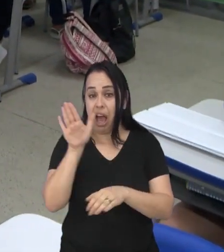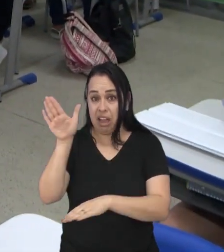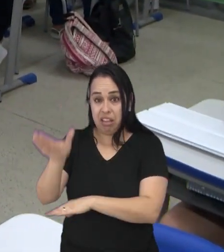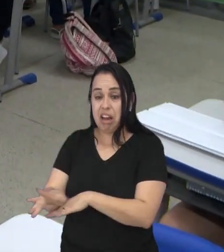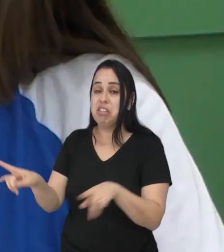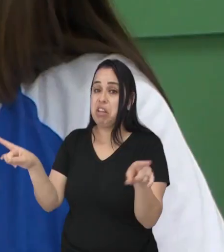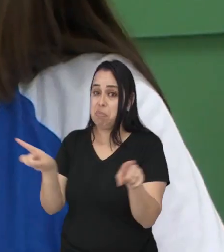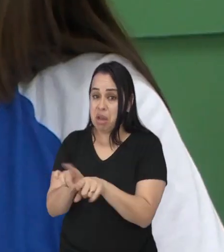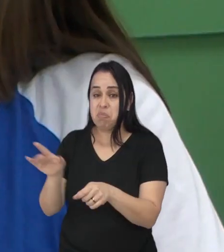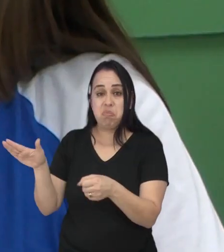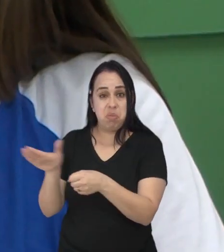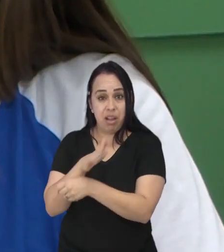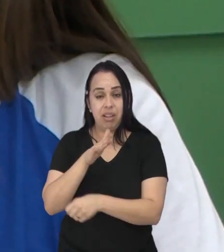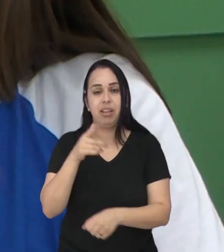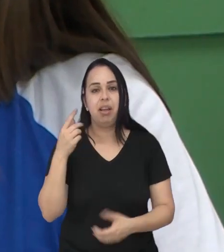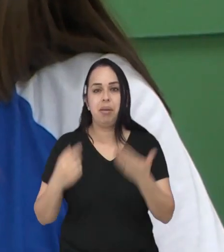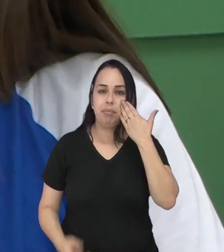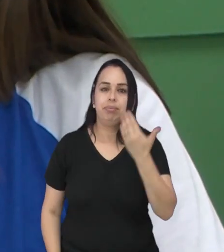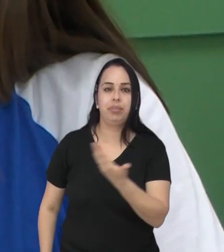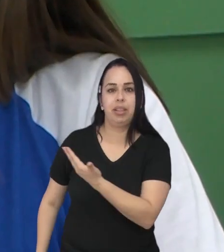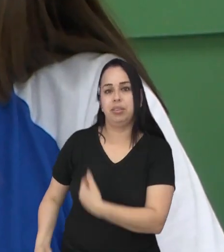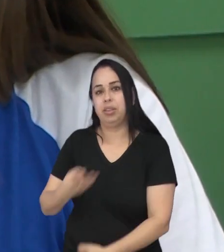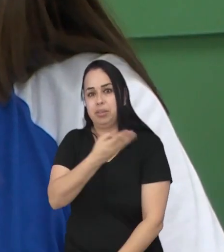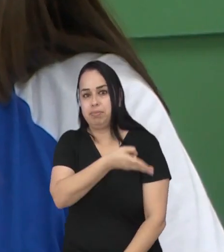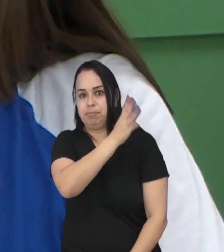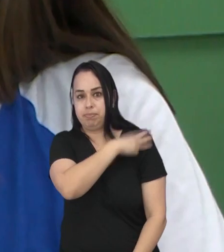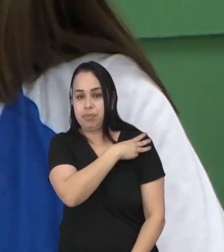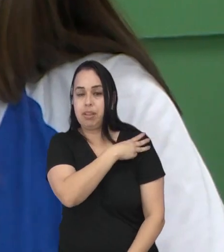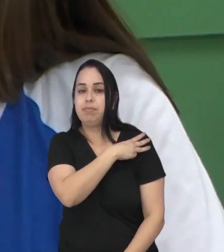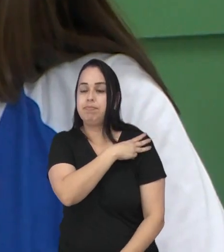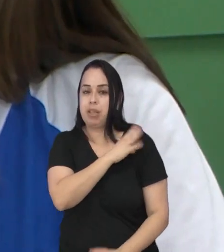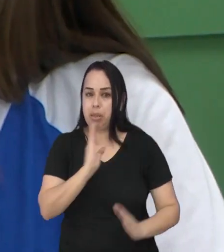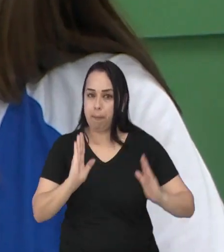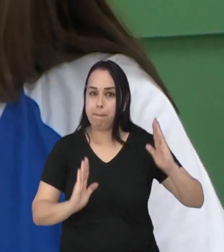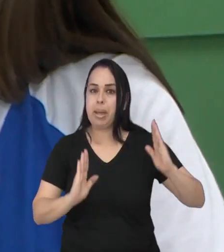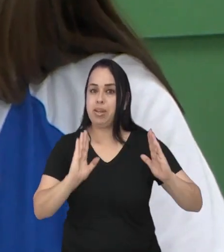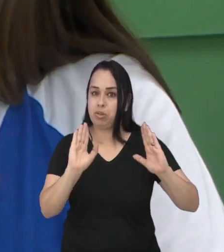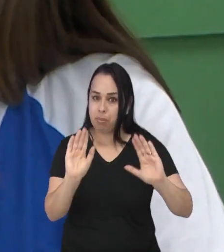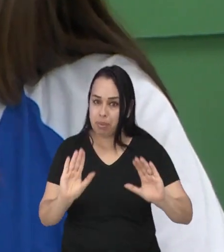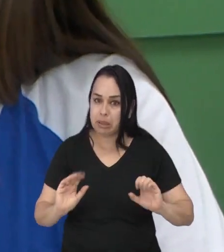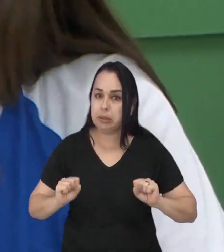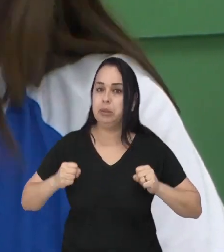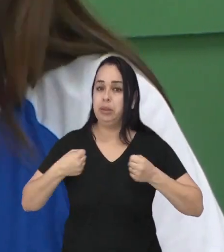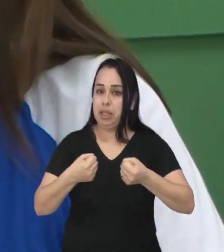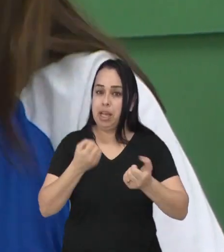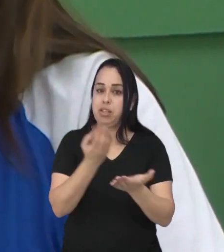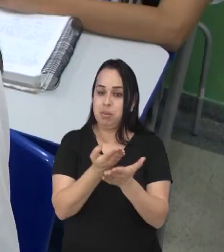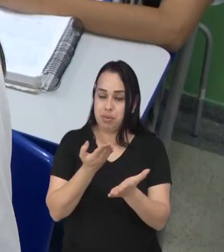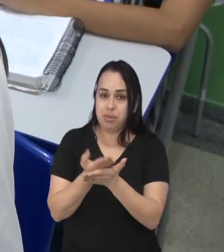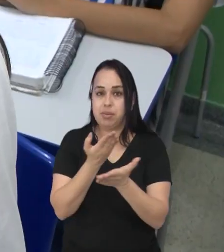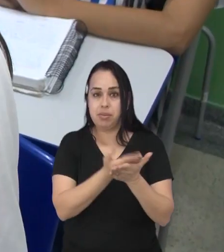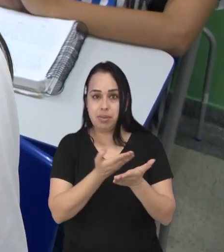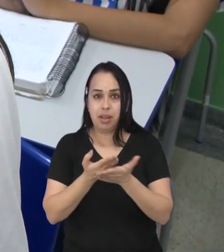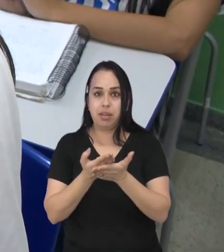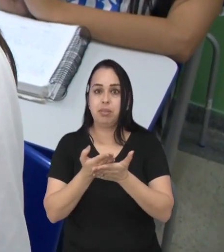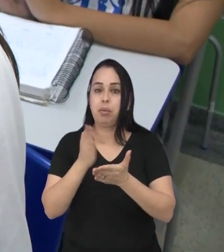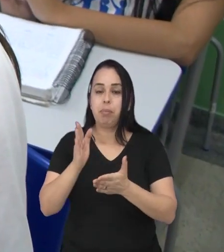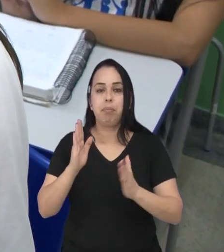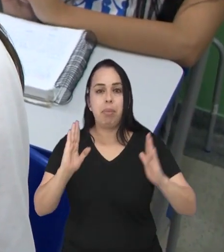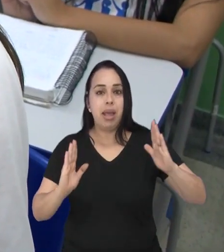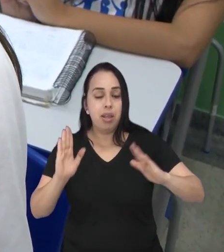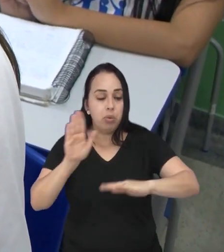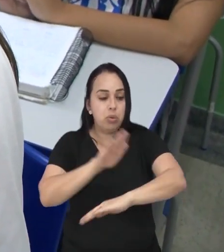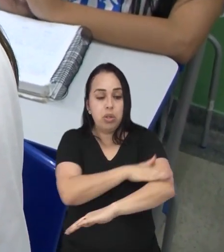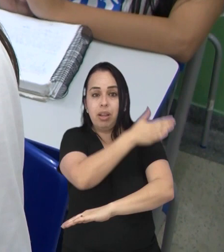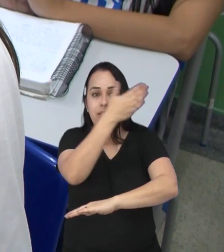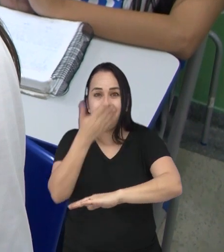durante a tarde. A Beatriz está no 3º ano do ensino médio, fase de muita dedicação e esforço. Como estuda em tempo